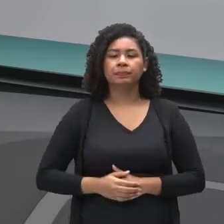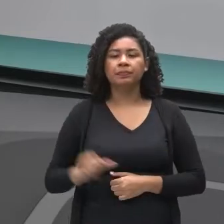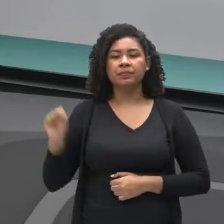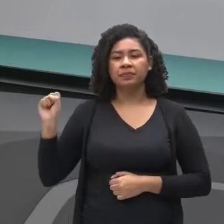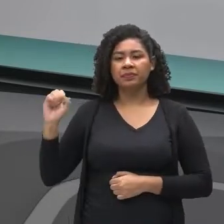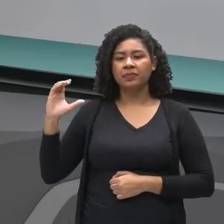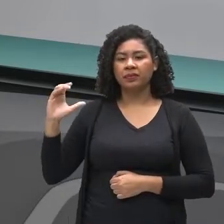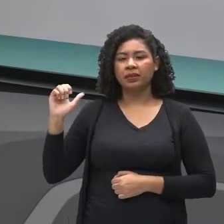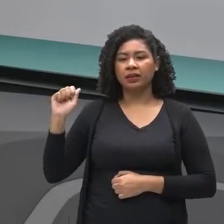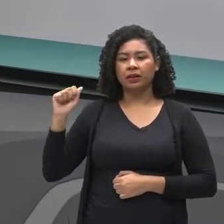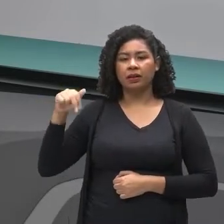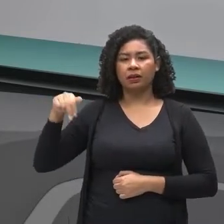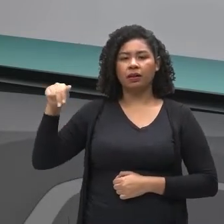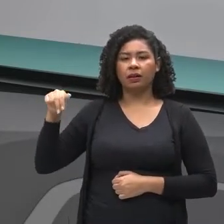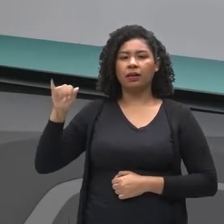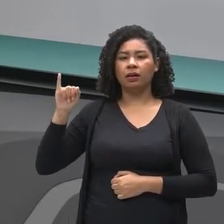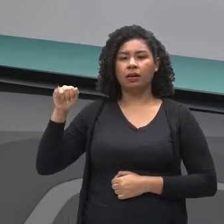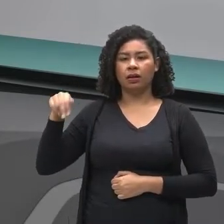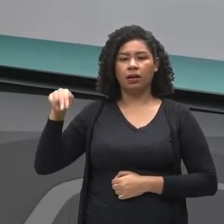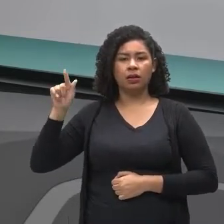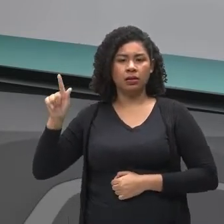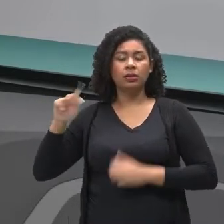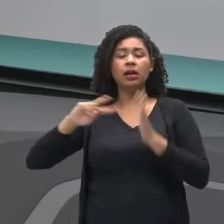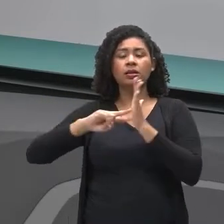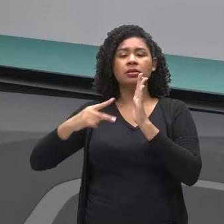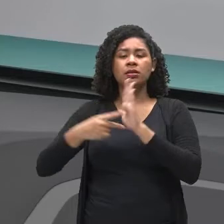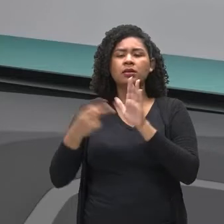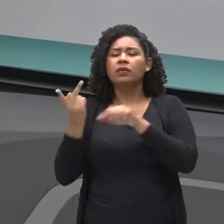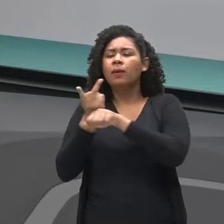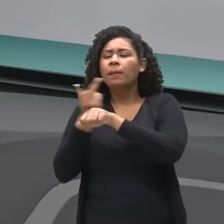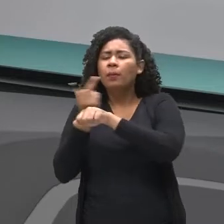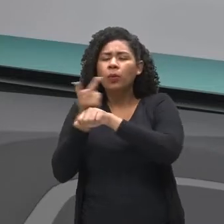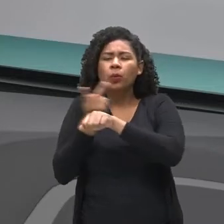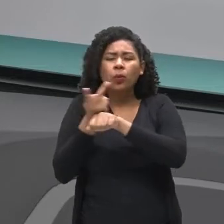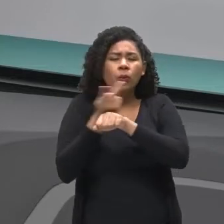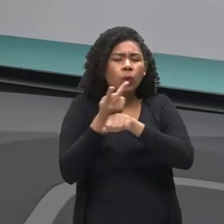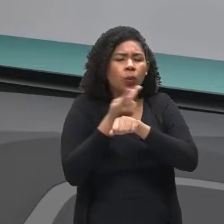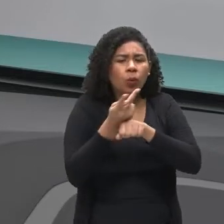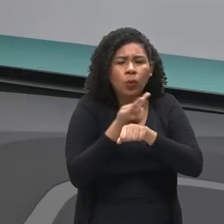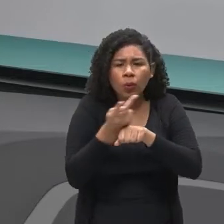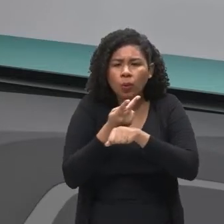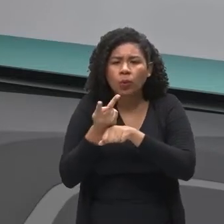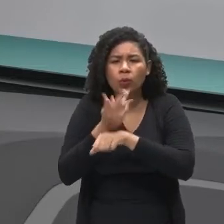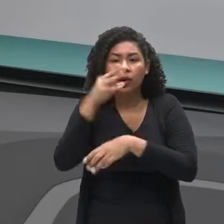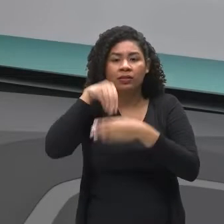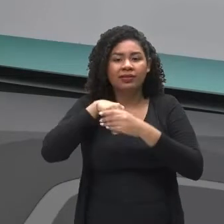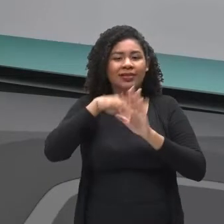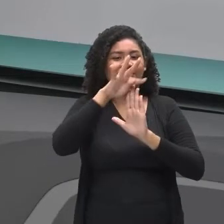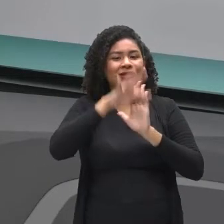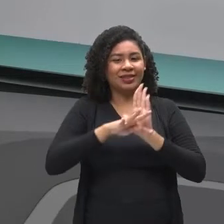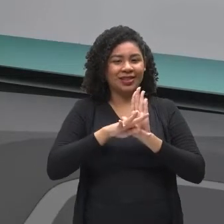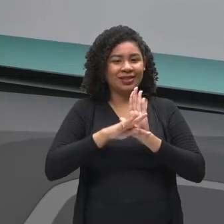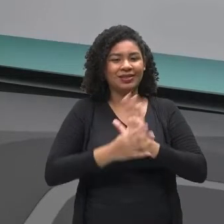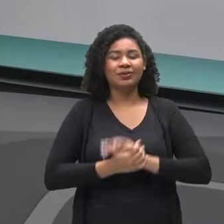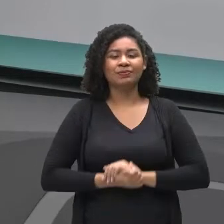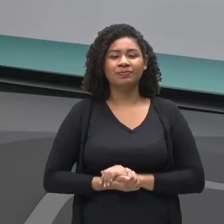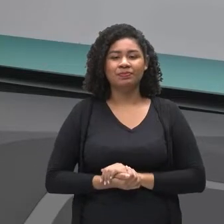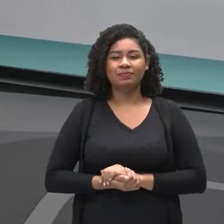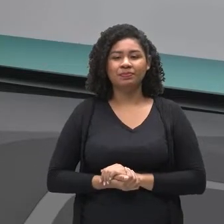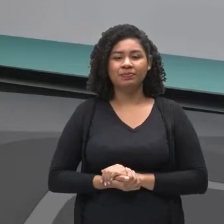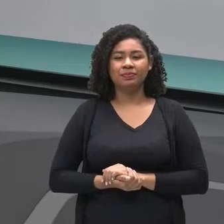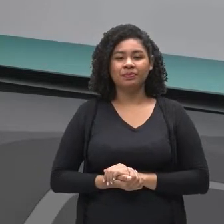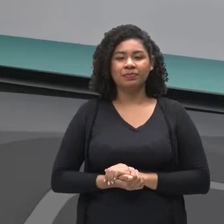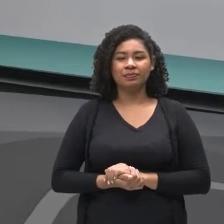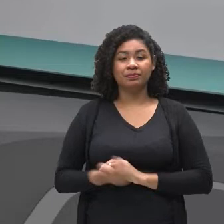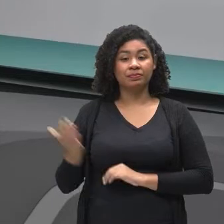é uma varredura no texto procurando detalhes específicos, tá bom? Então,